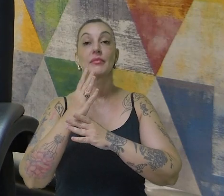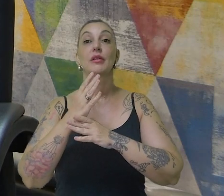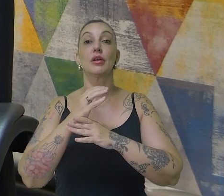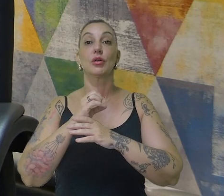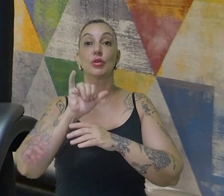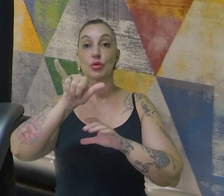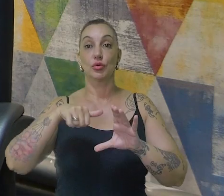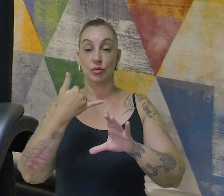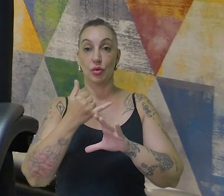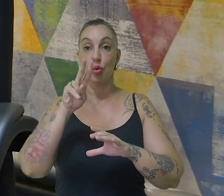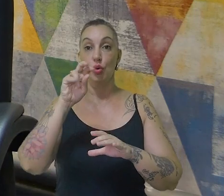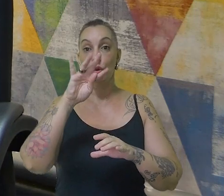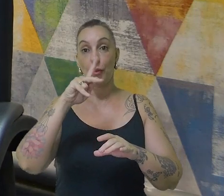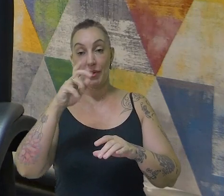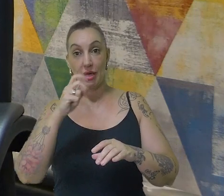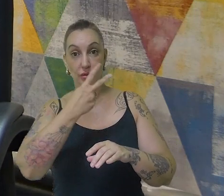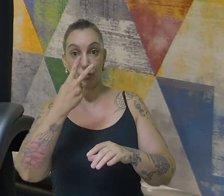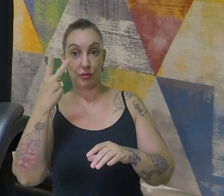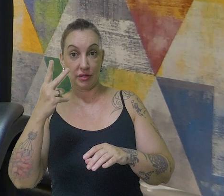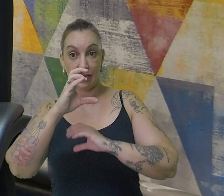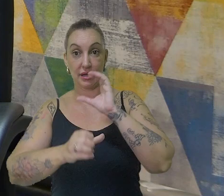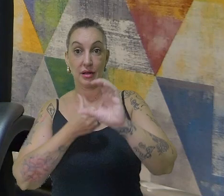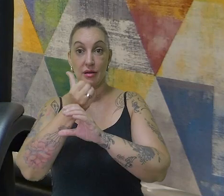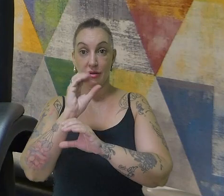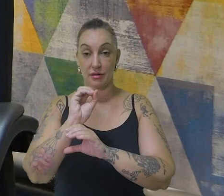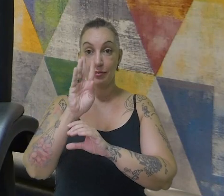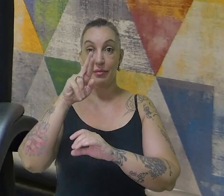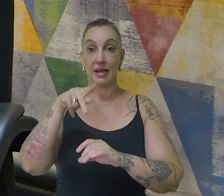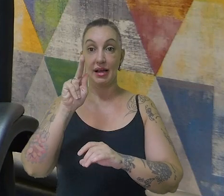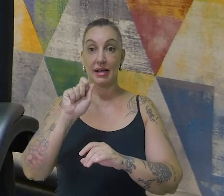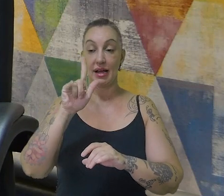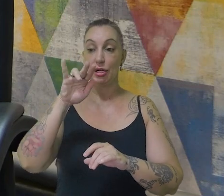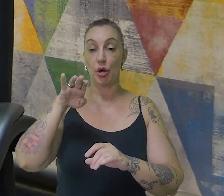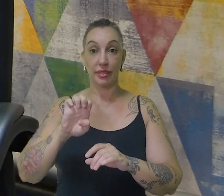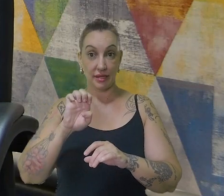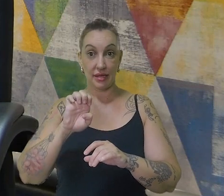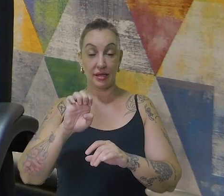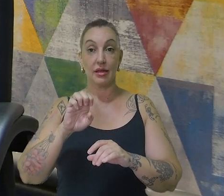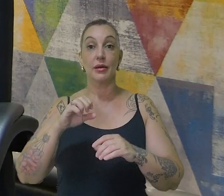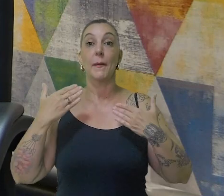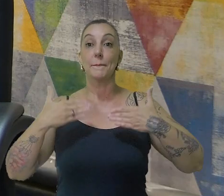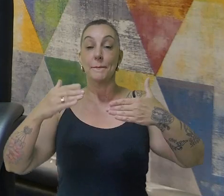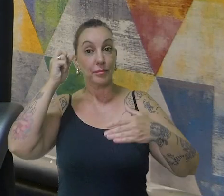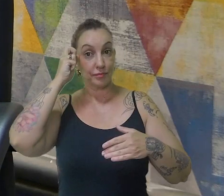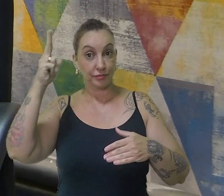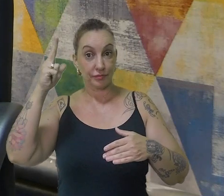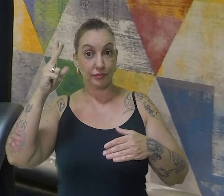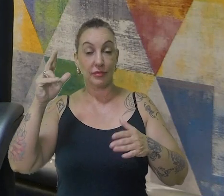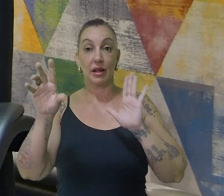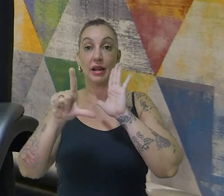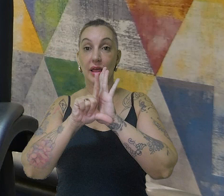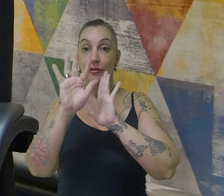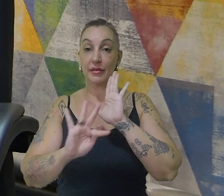do canal do YouTube Utopia 2222 da carbono 60 da Branca Leone Produções e do ministério da cultura por meio da lei